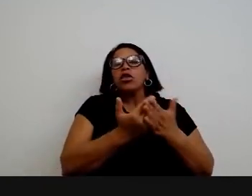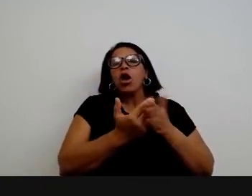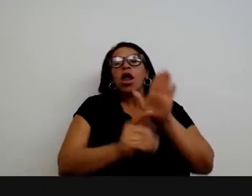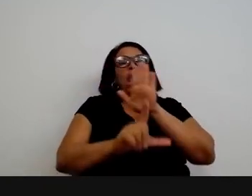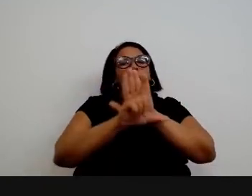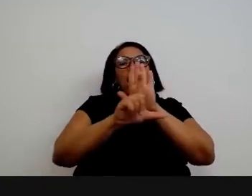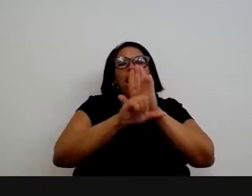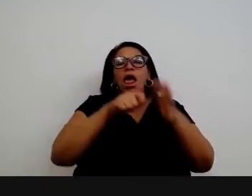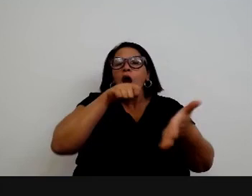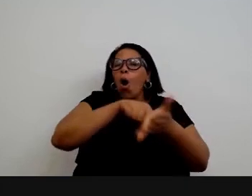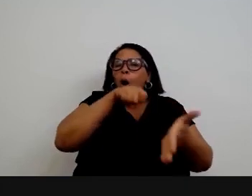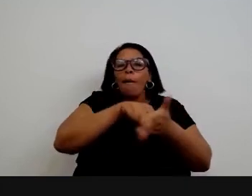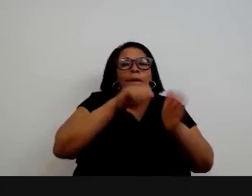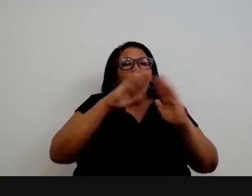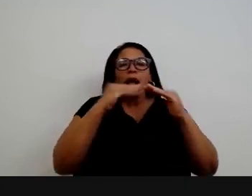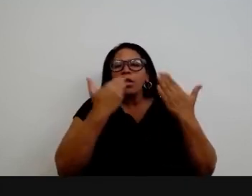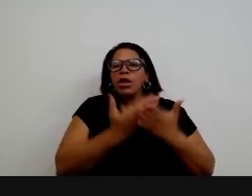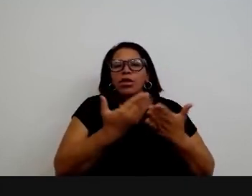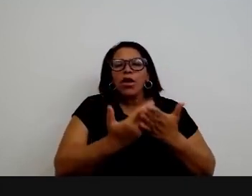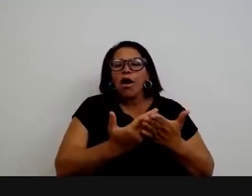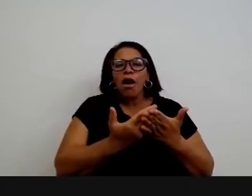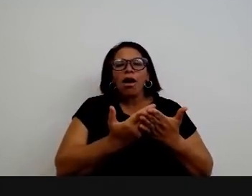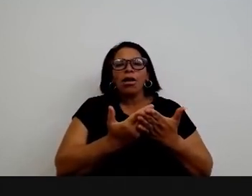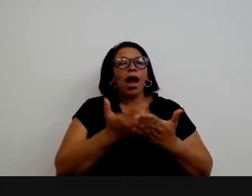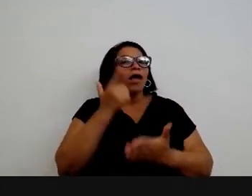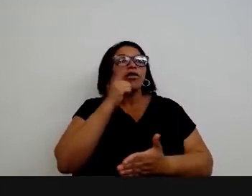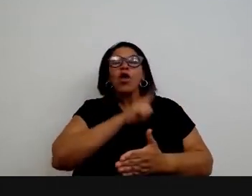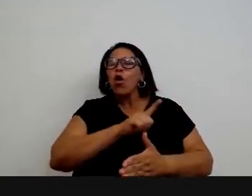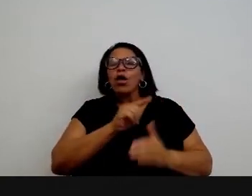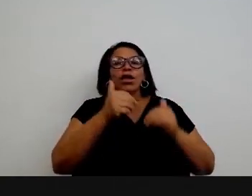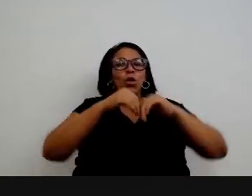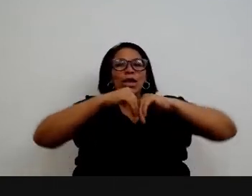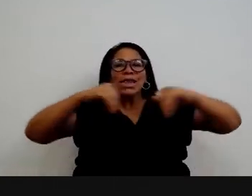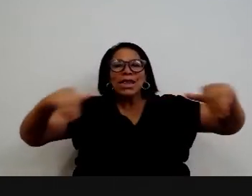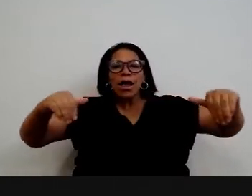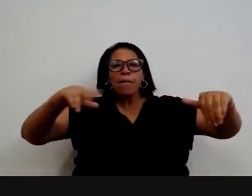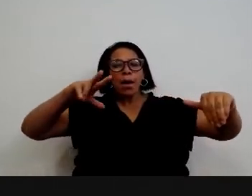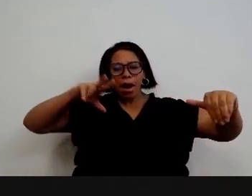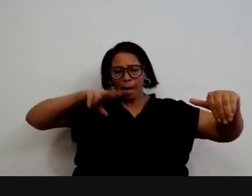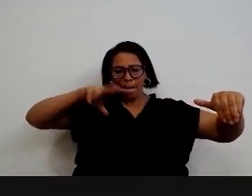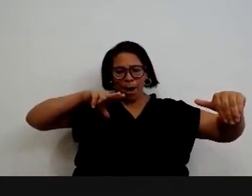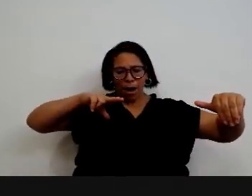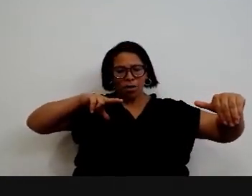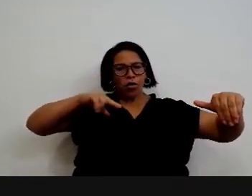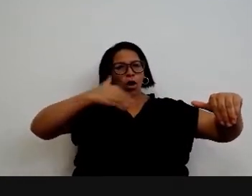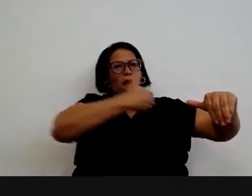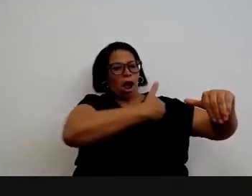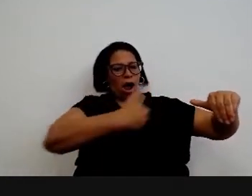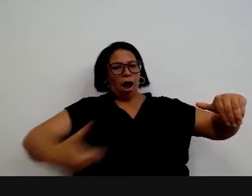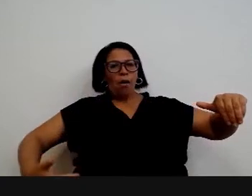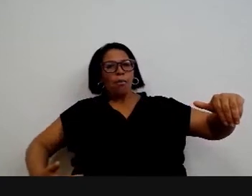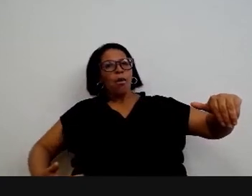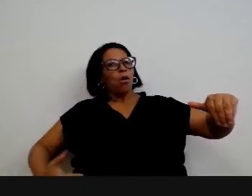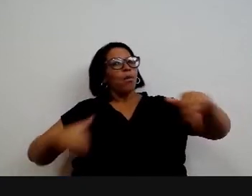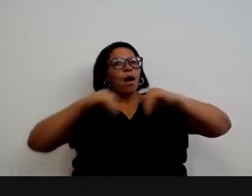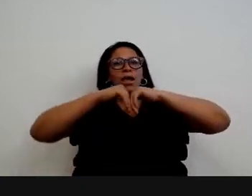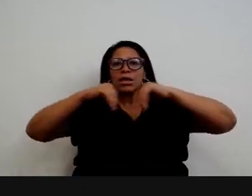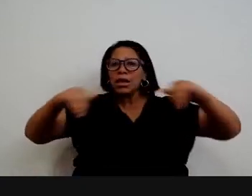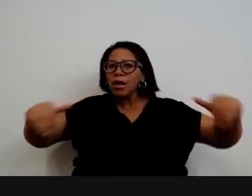as crianças estejam nas escolas. A gente não conseguiu romper com isso. O